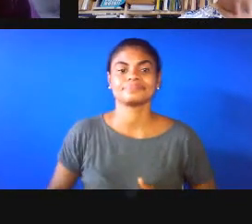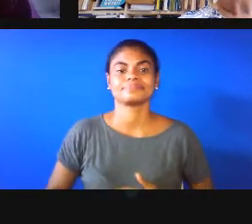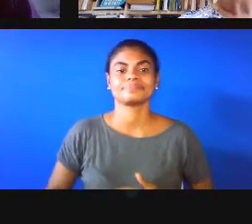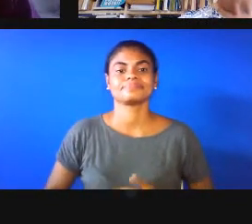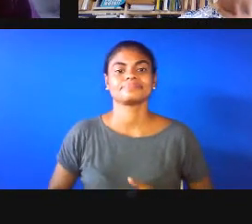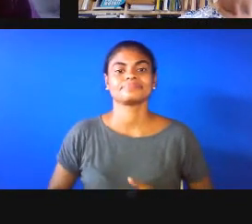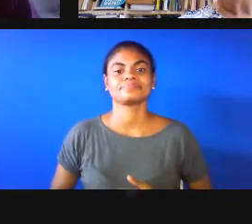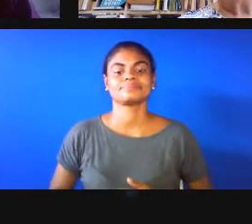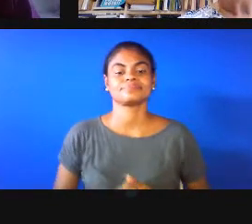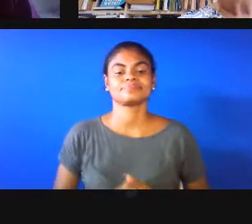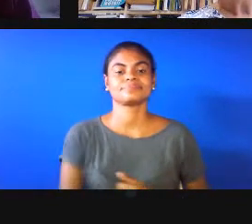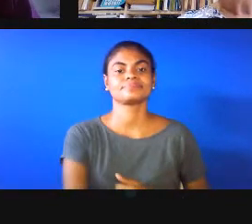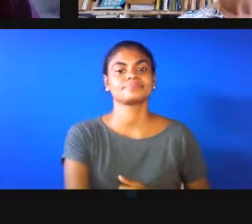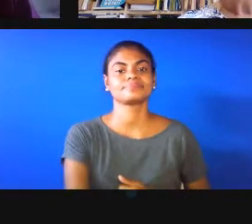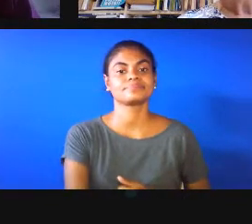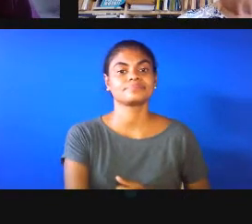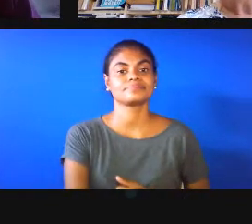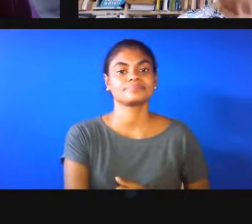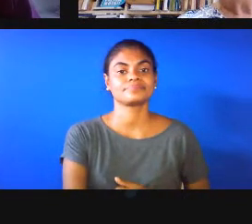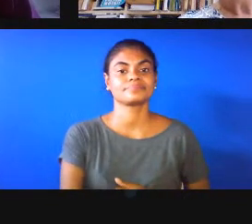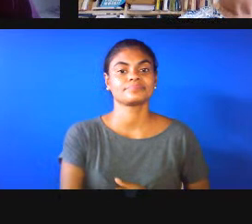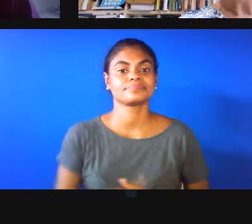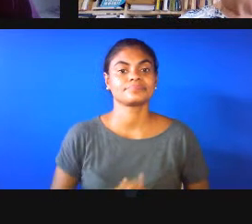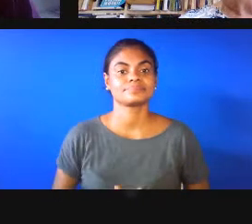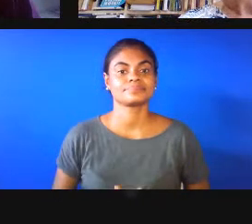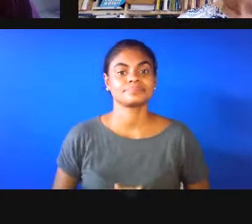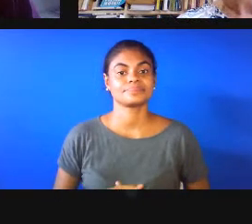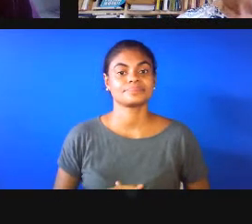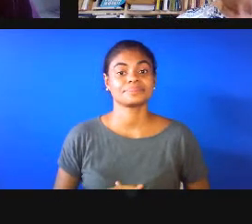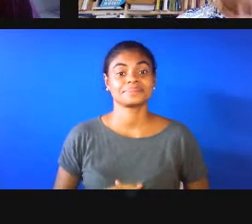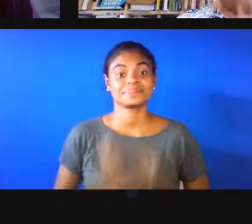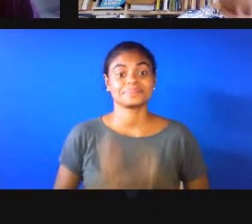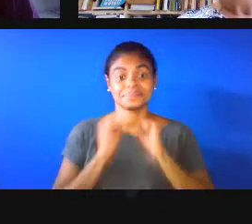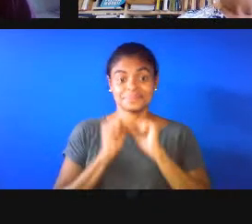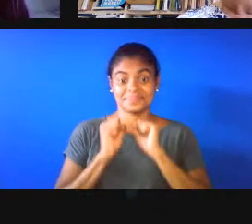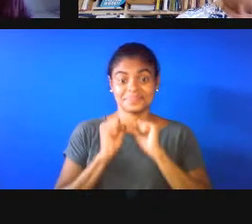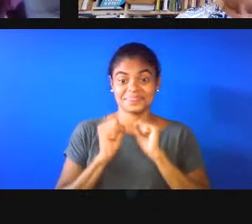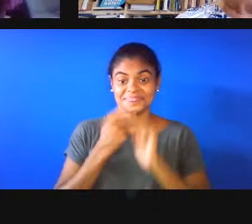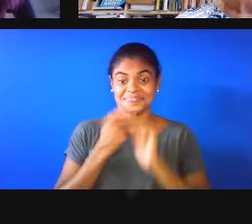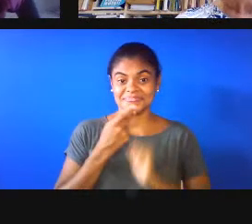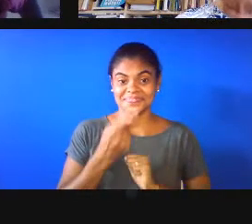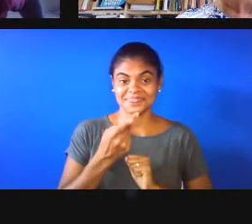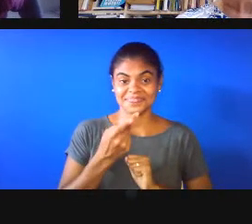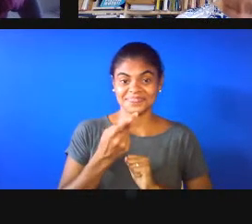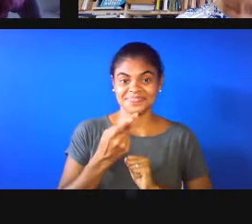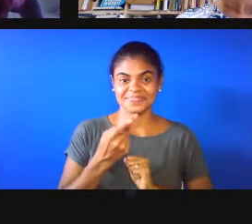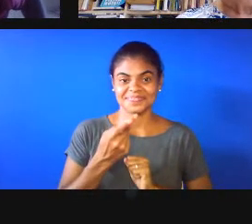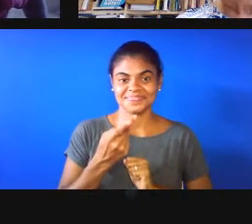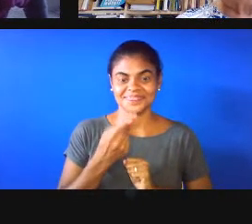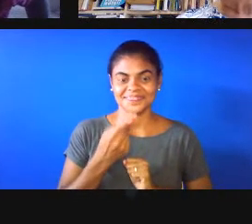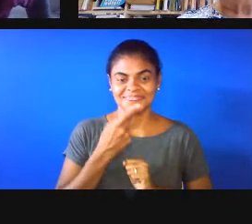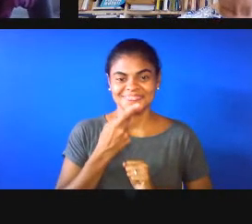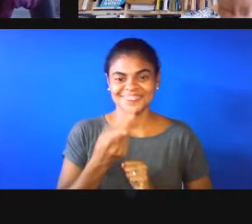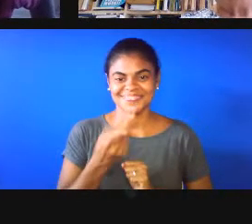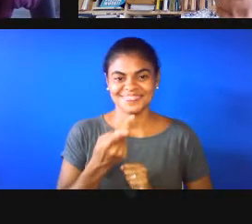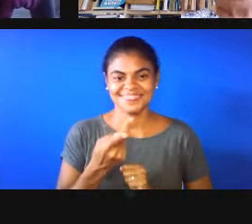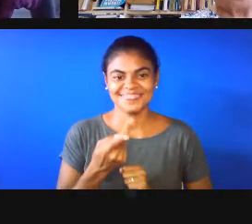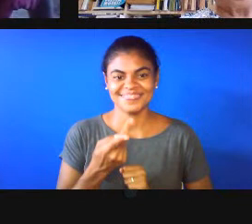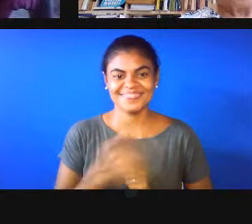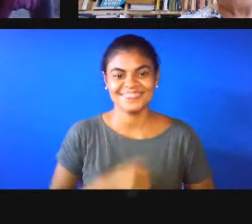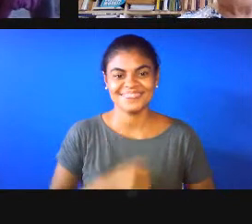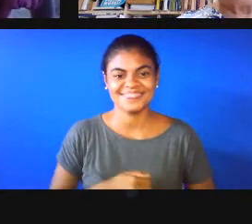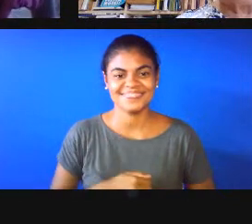Gente, aqui o Silvio. Posso falar um pouquinho? Sim, claro, professora. Oi, Silvio, que cachorrinho mais lindo,